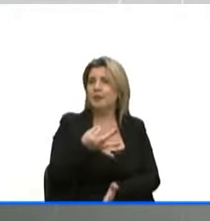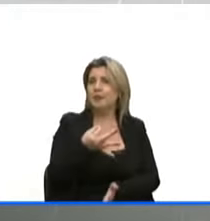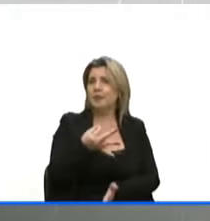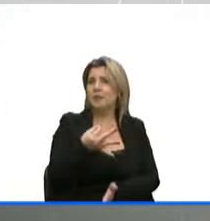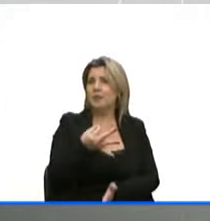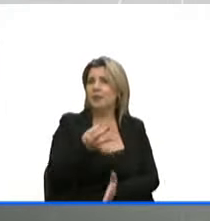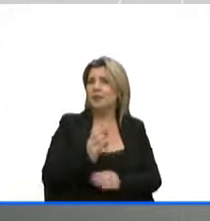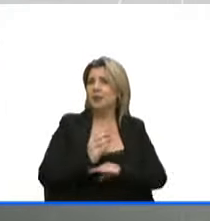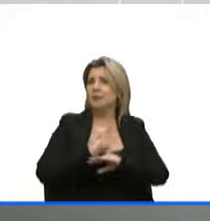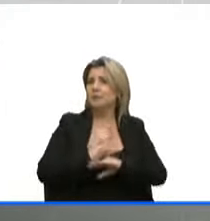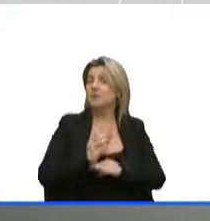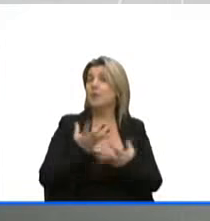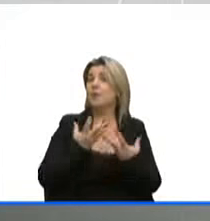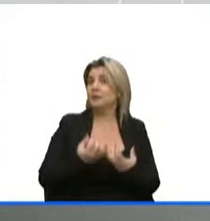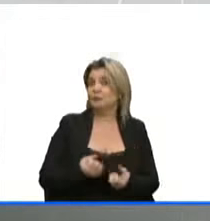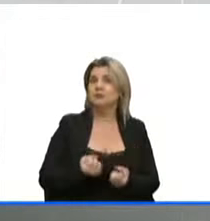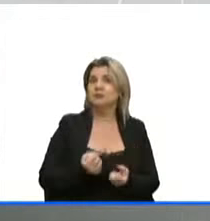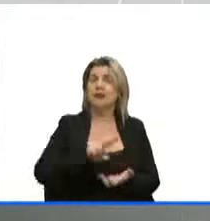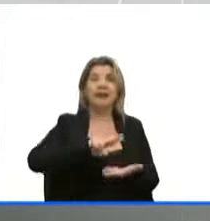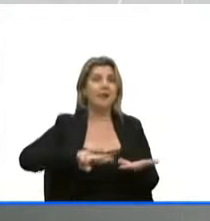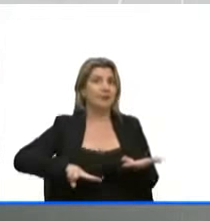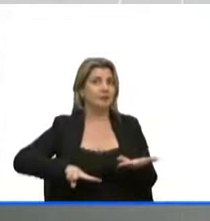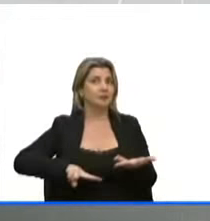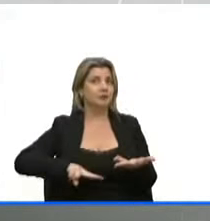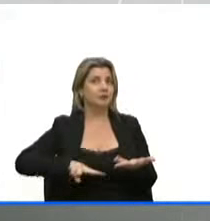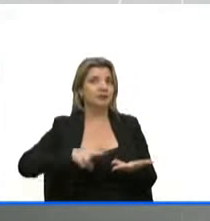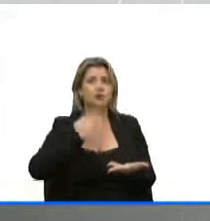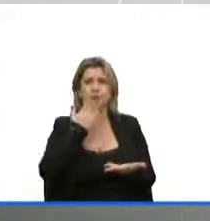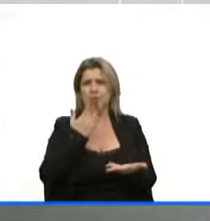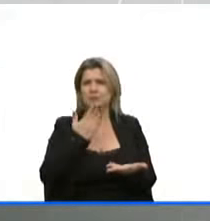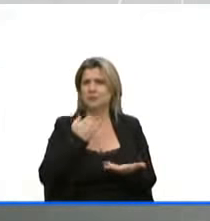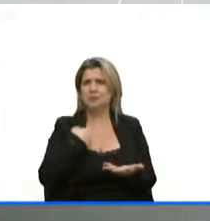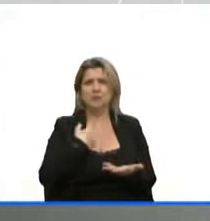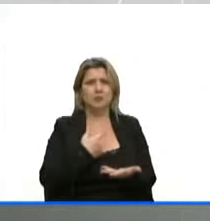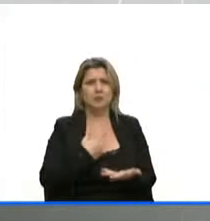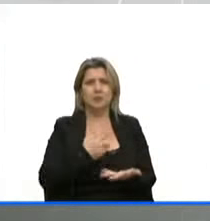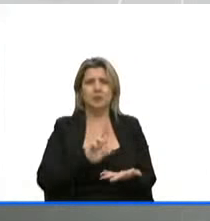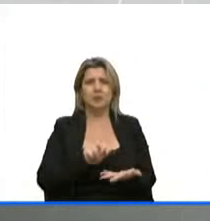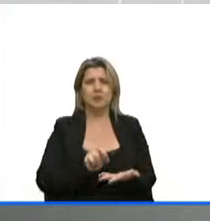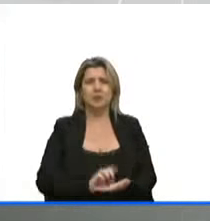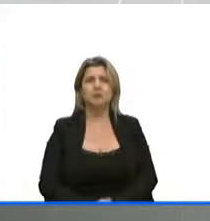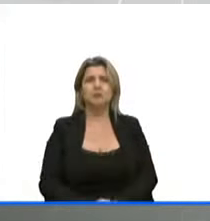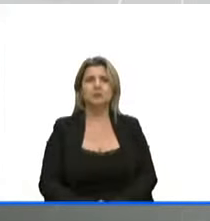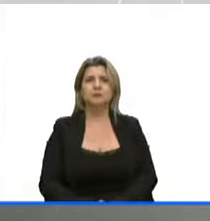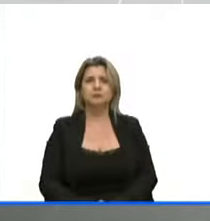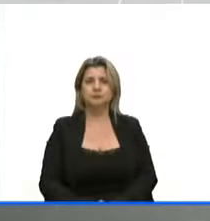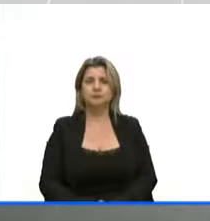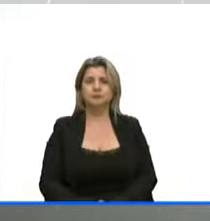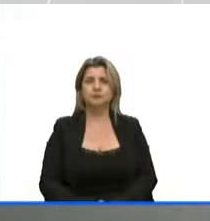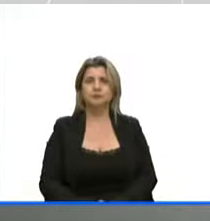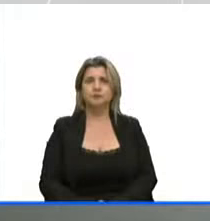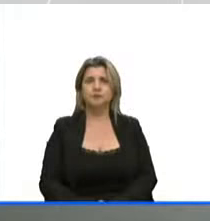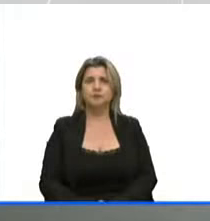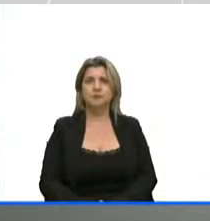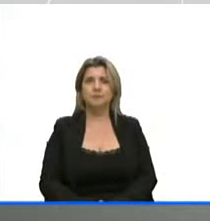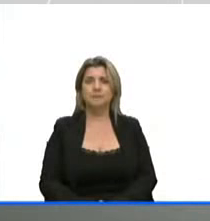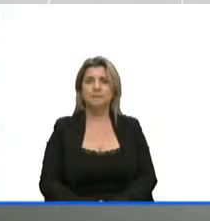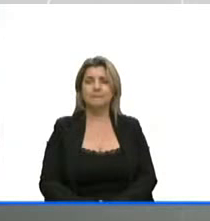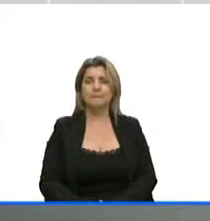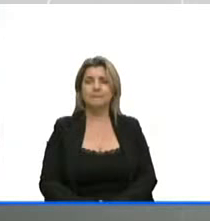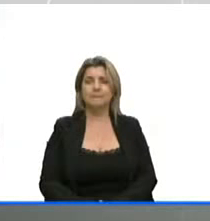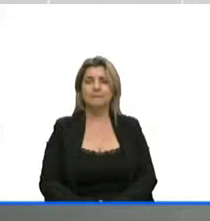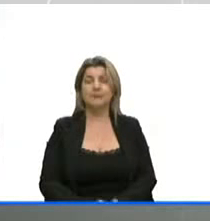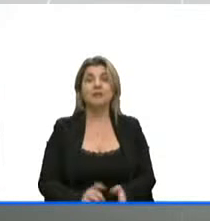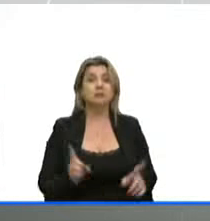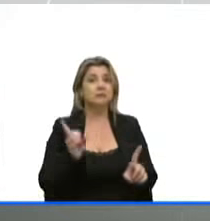enfim, autorizar, aspas, a leitura de um parecer que não é meu? Você não está me escutando? Se há amparo regimental, inclusive